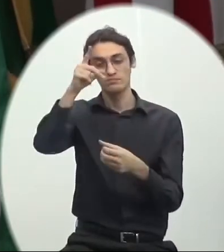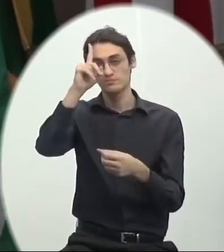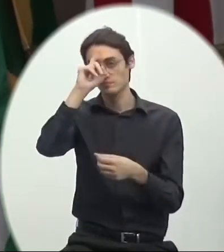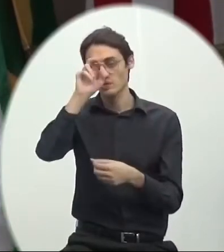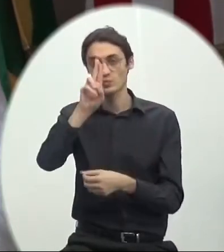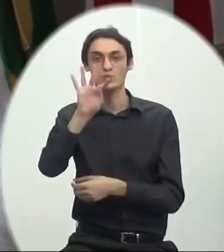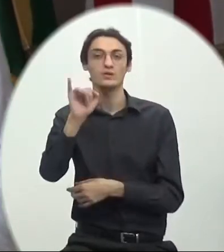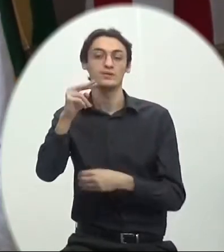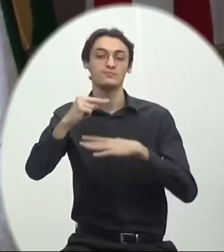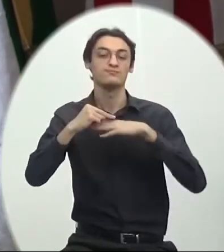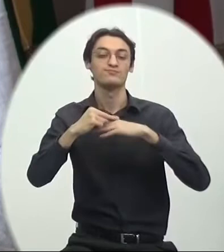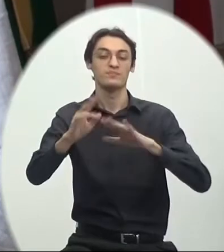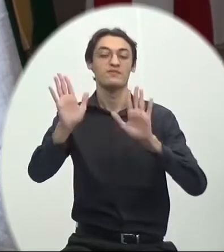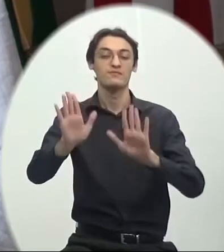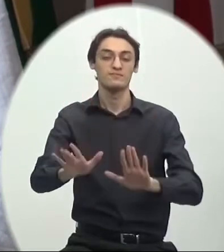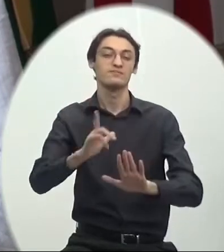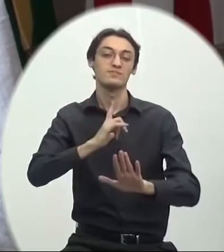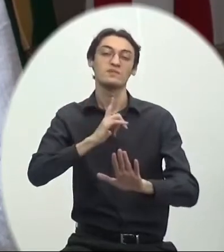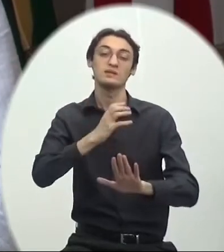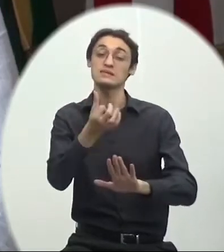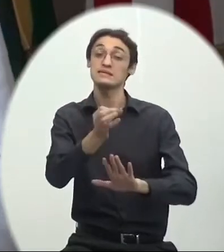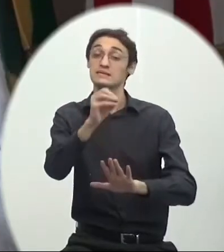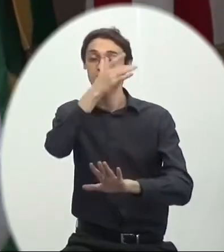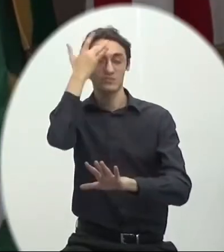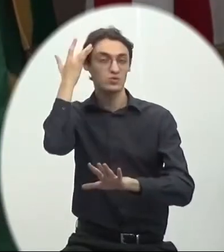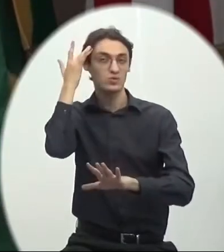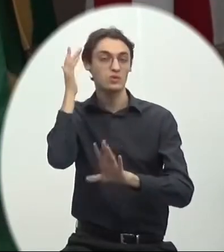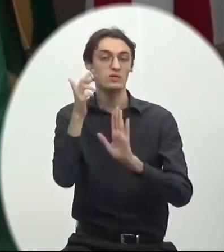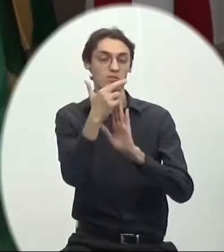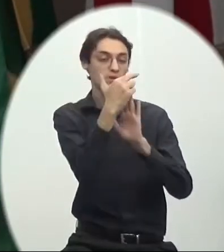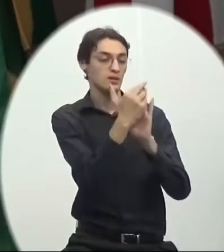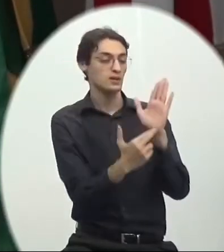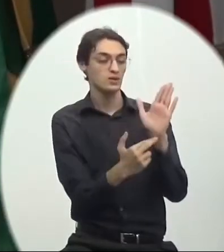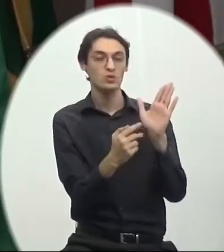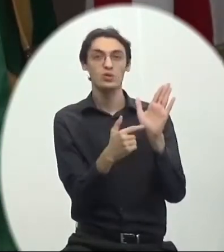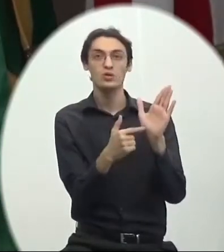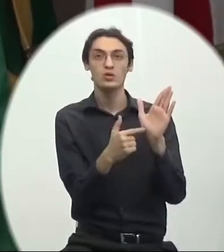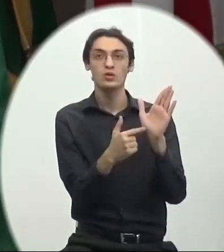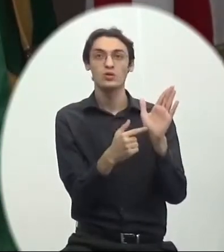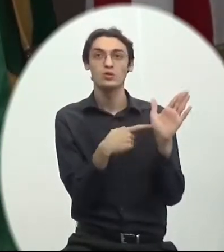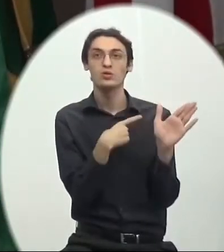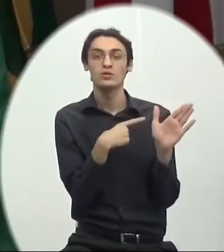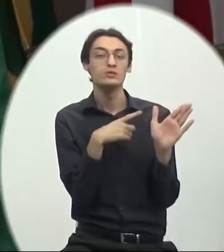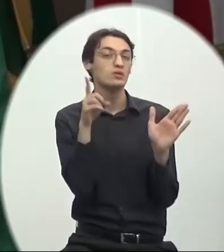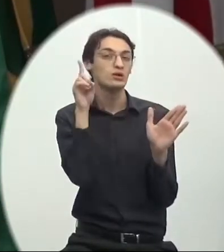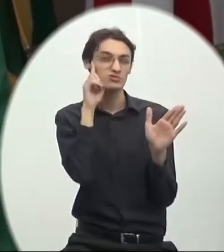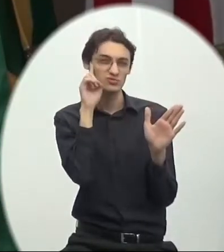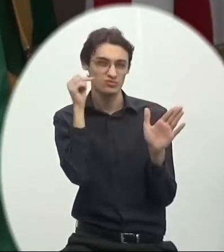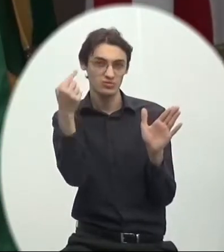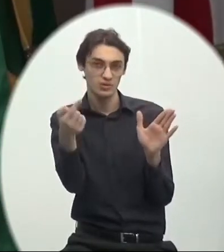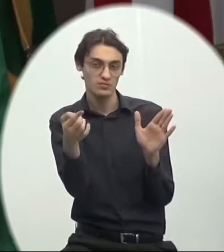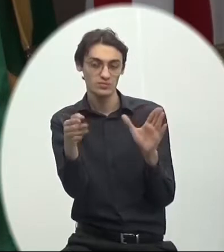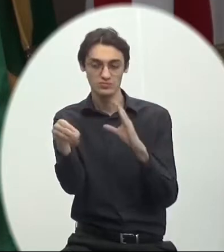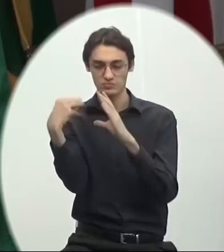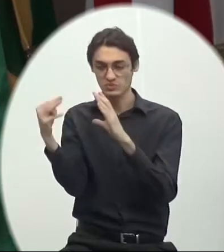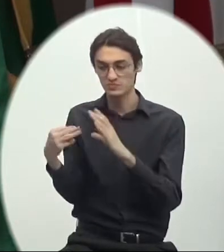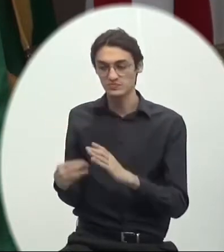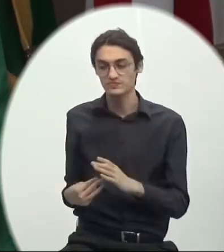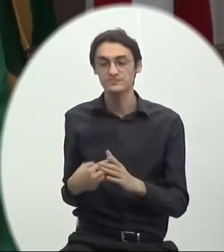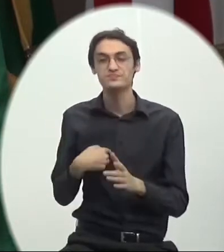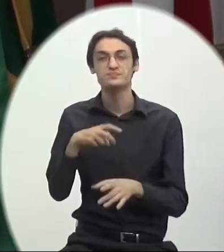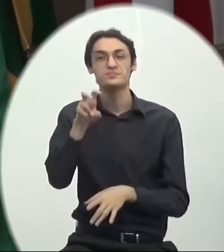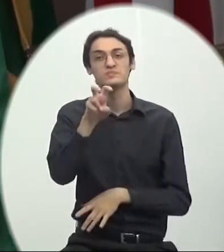Hoje, este relatório recebo diariamente, põe